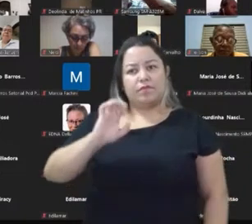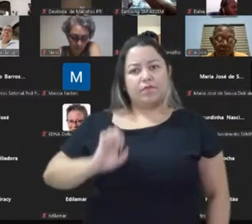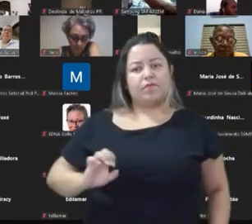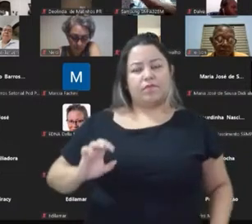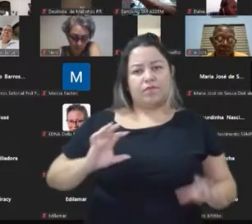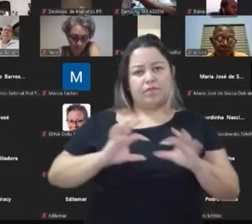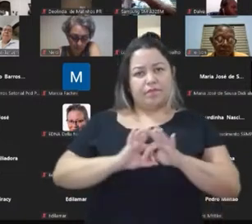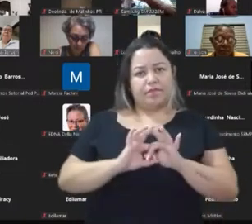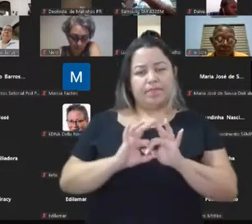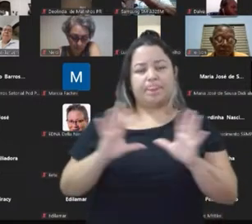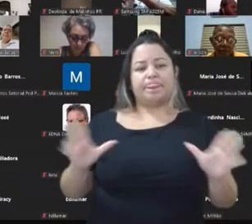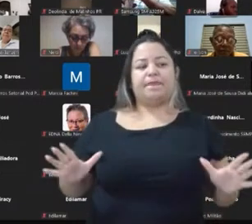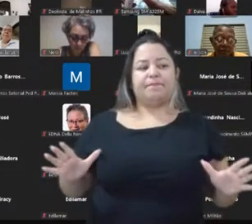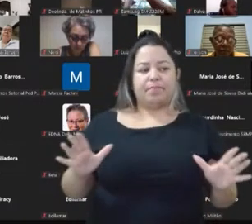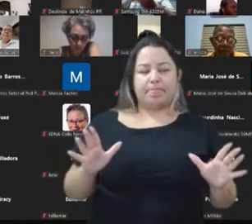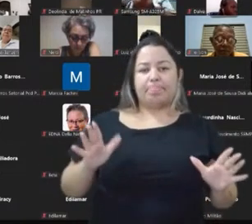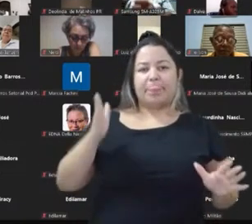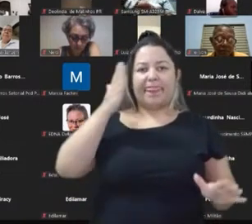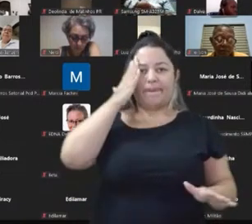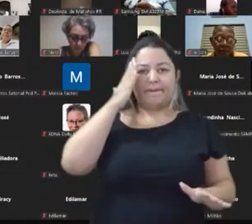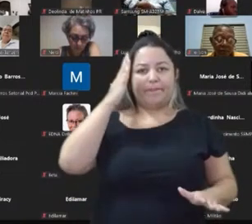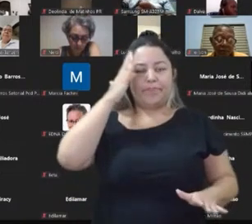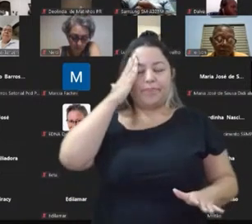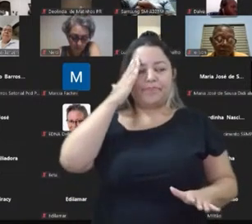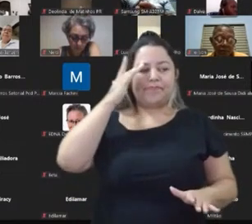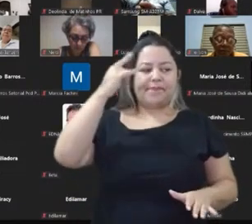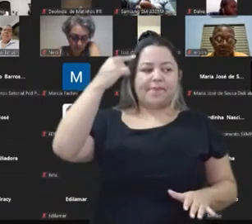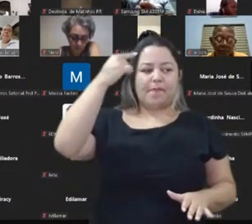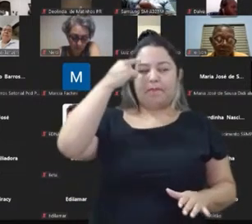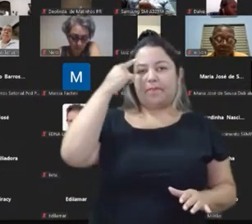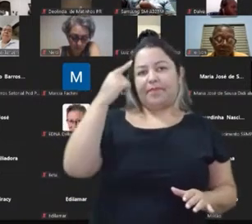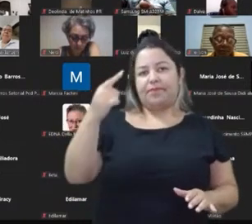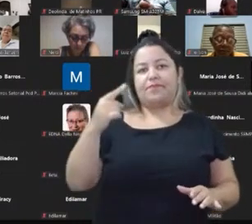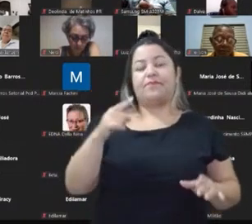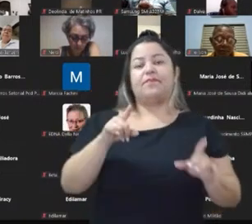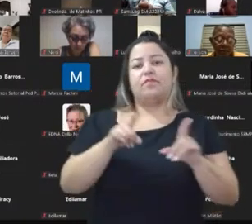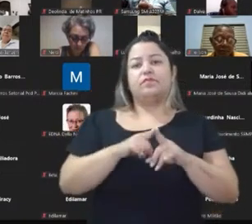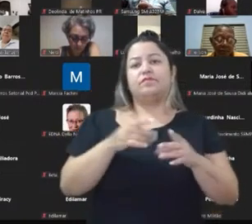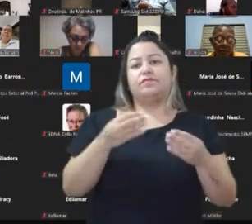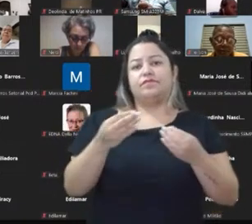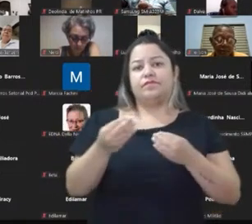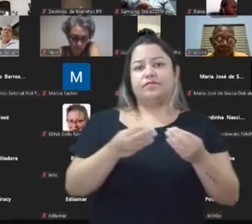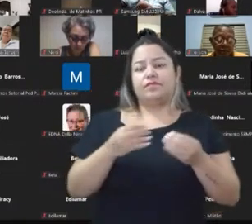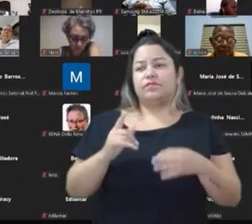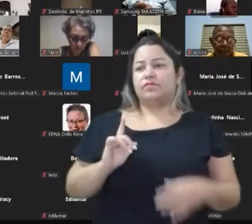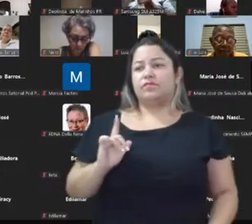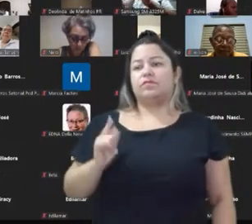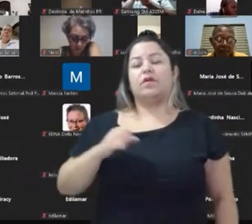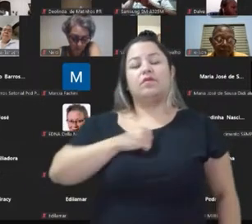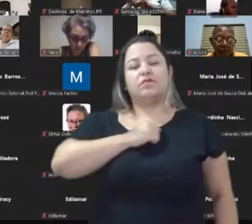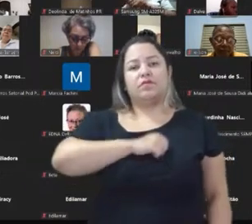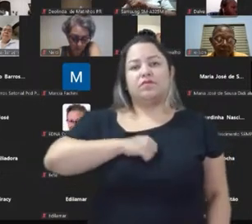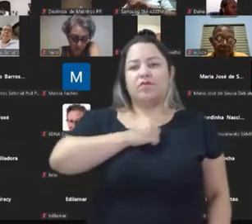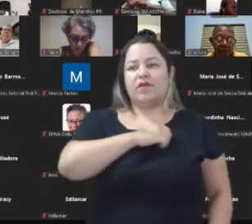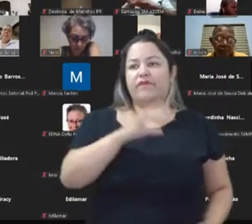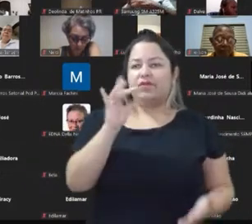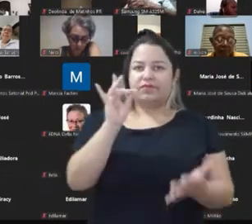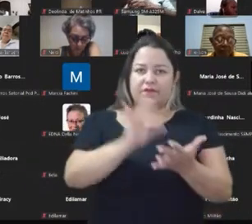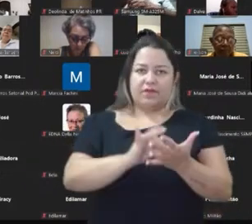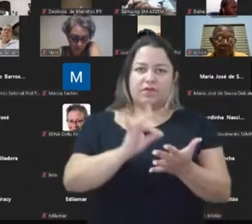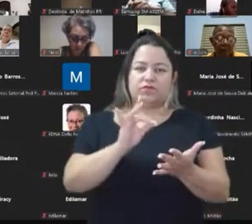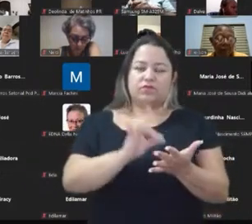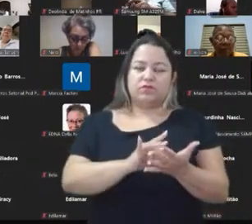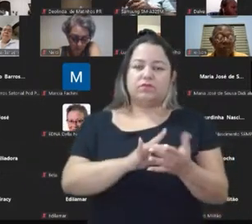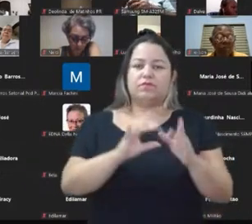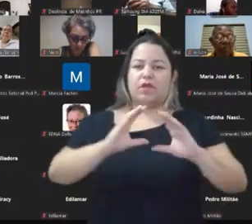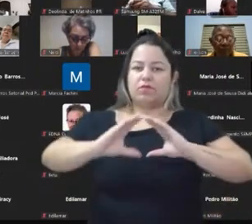né sabe ass no mercado das ideias Vamos pensar que é meio vamos ter saudade do que a gente nunca viveu que é uma a verdade que é sabe assim